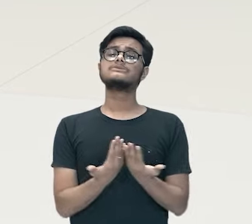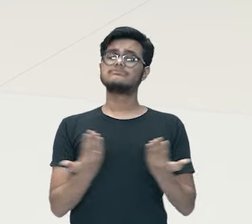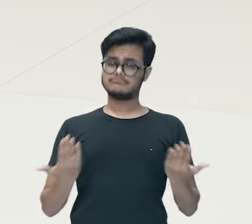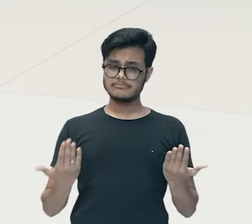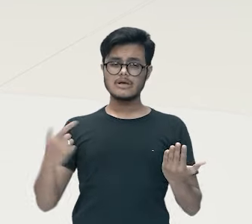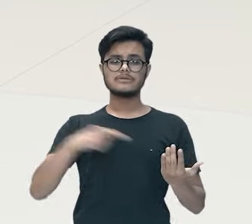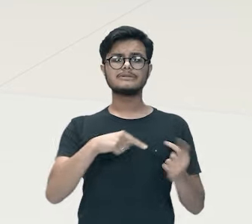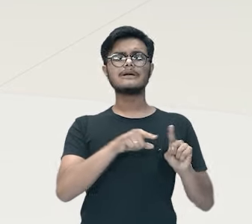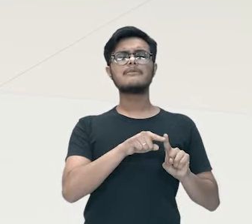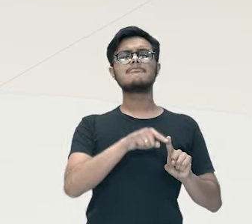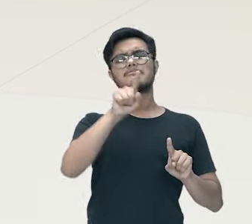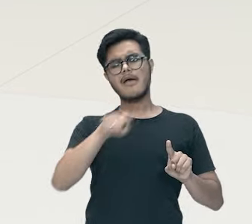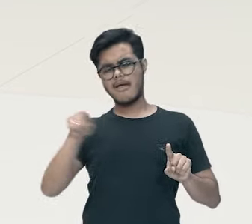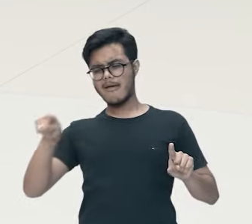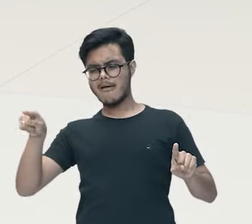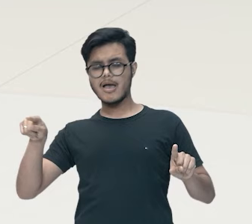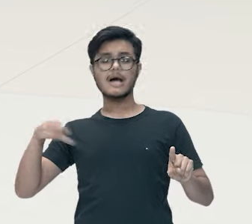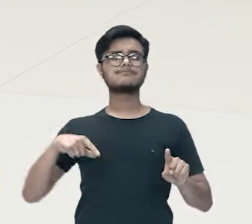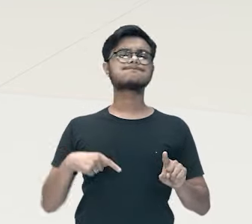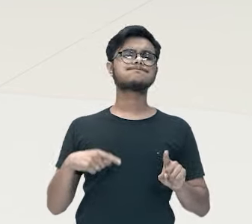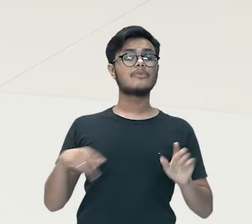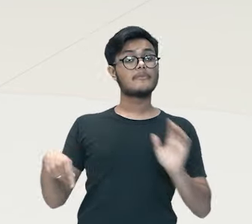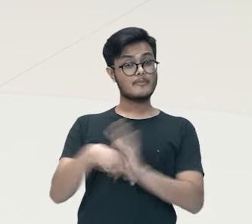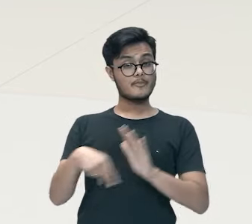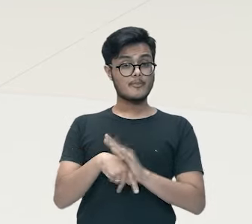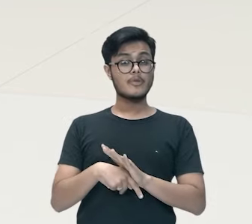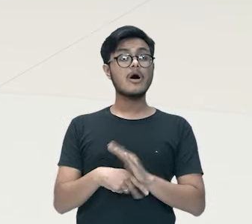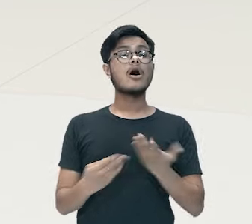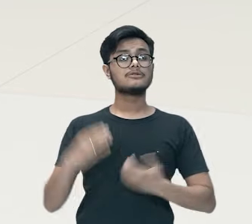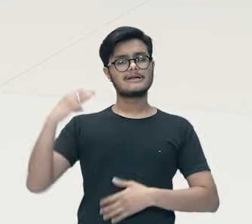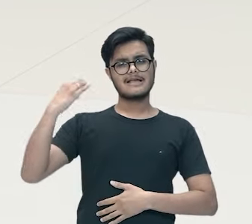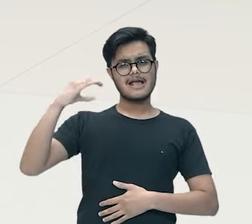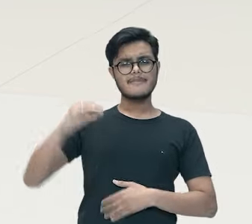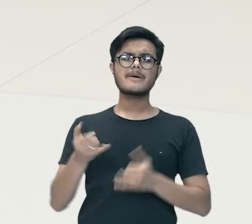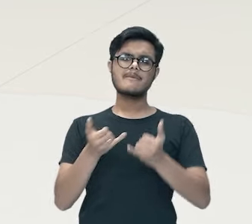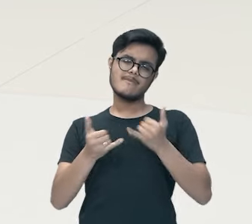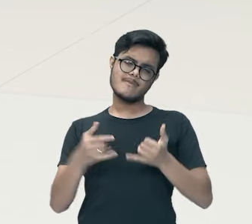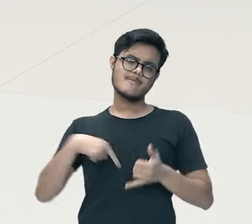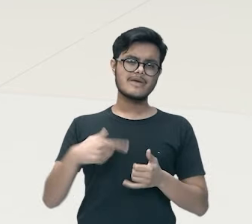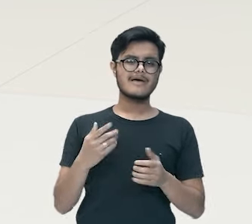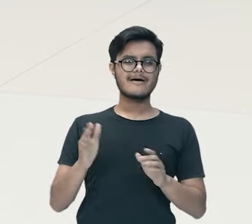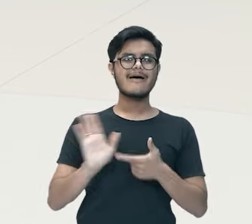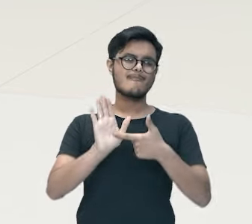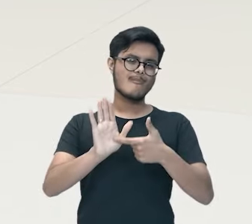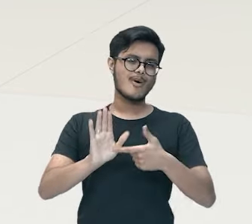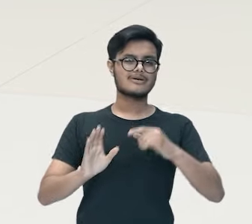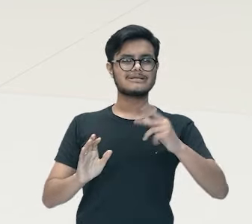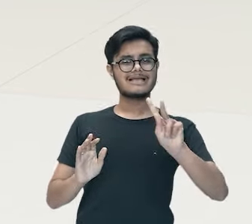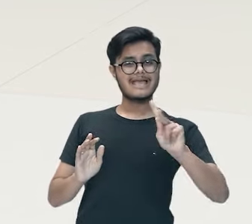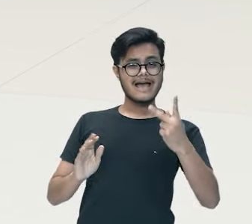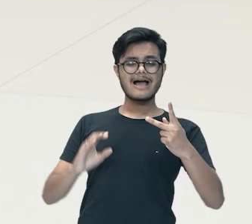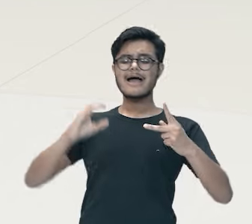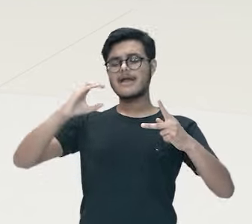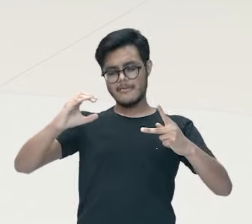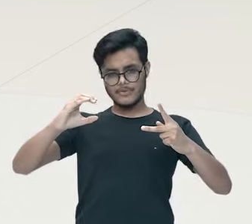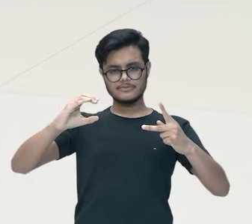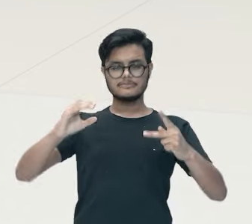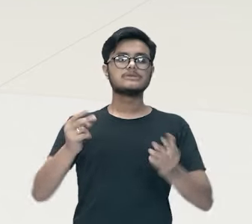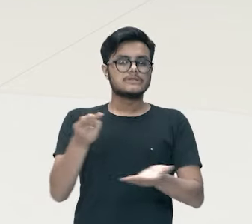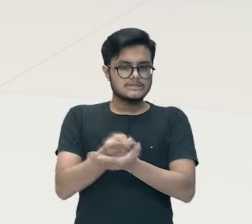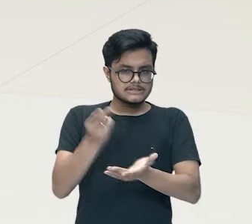gente consegue ali observar uma cadeia carbônica, né, e perceber que, por maior que ela seja, tá, gente? Pode ser uma